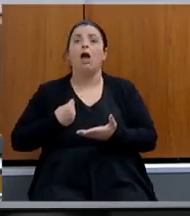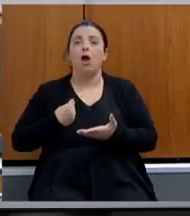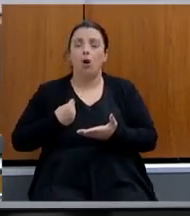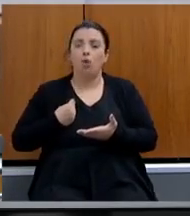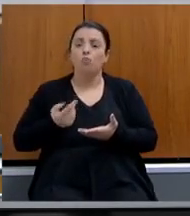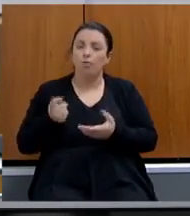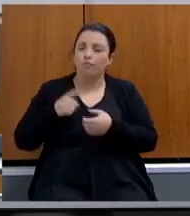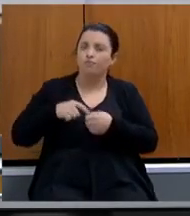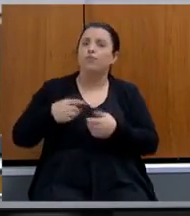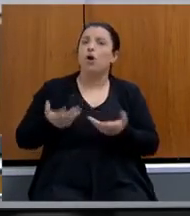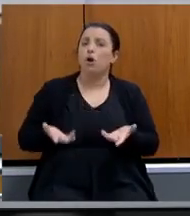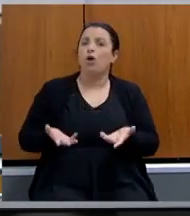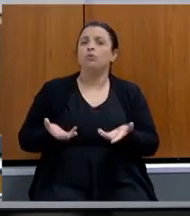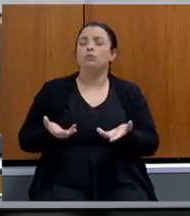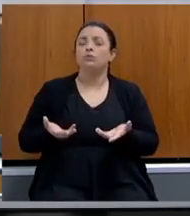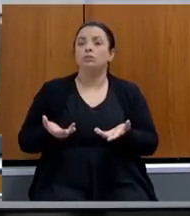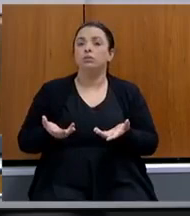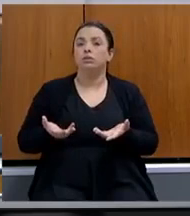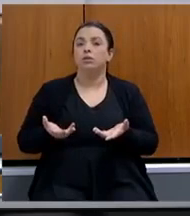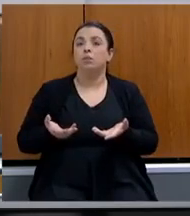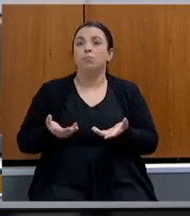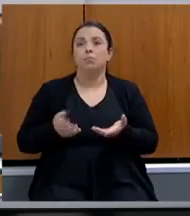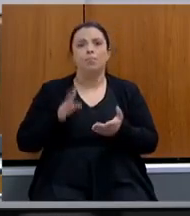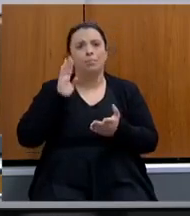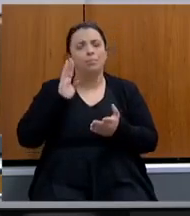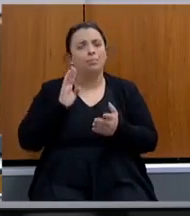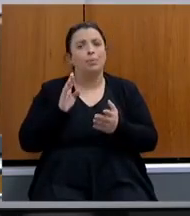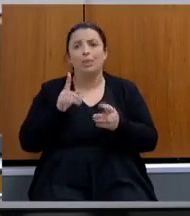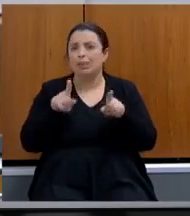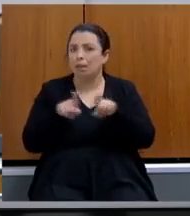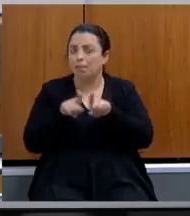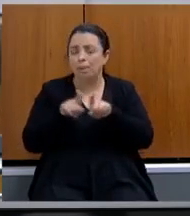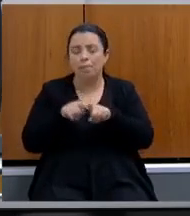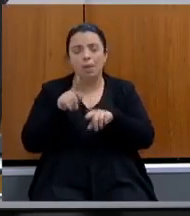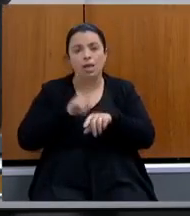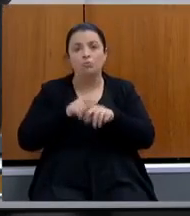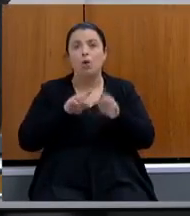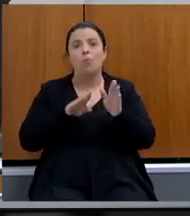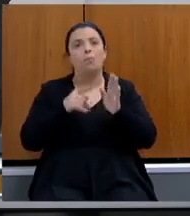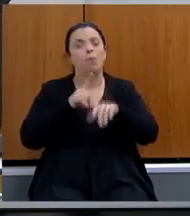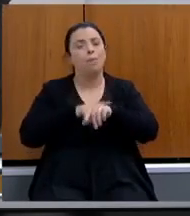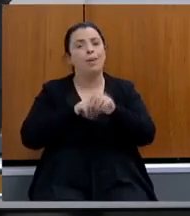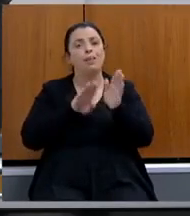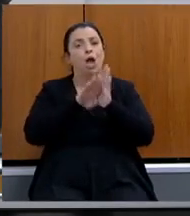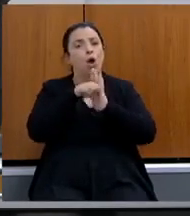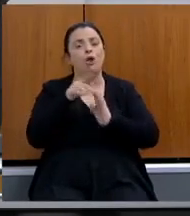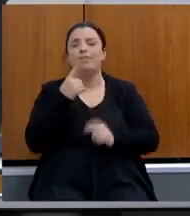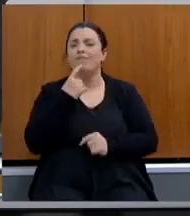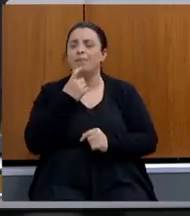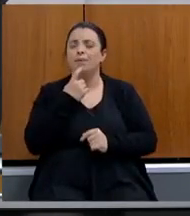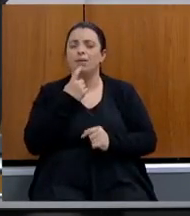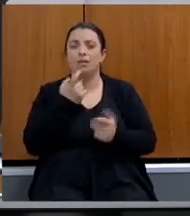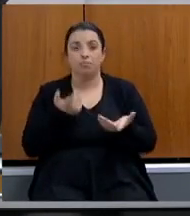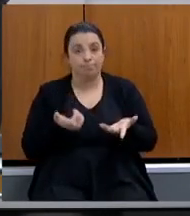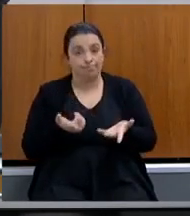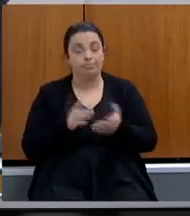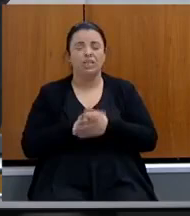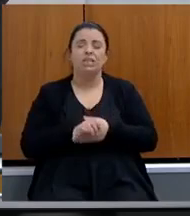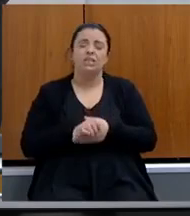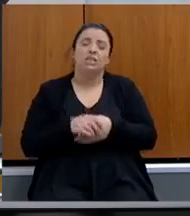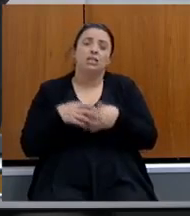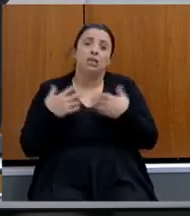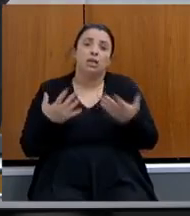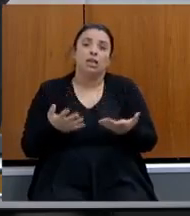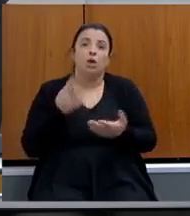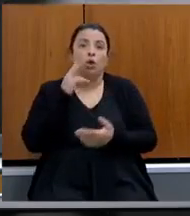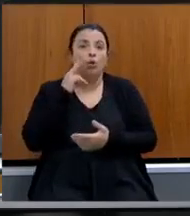pediu que se fosse incluso também o Finn é para mim Secretário é muito triste ver